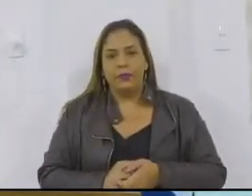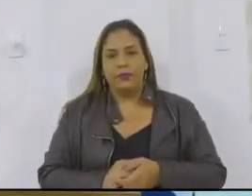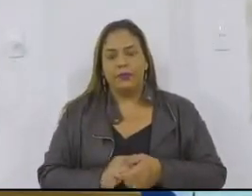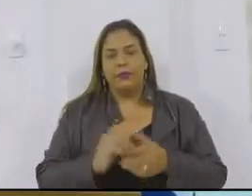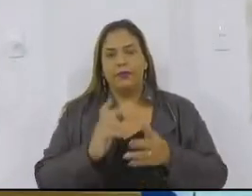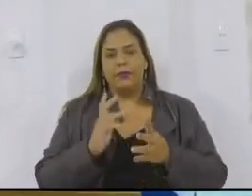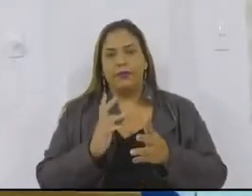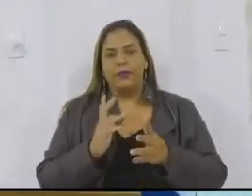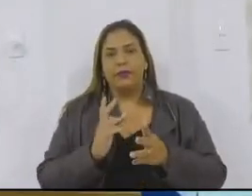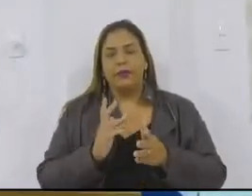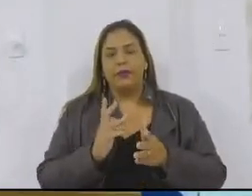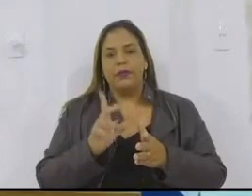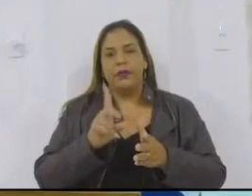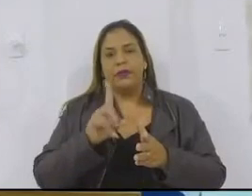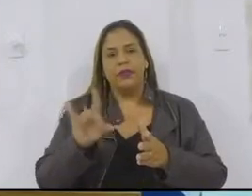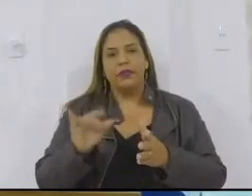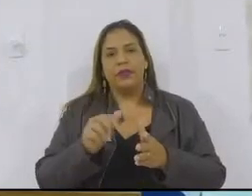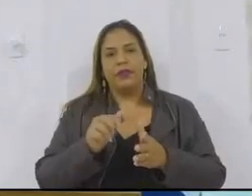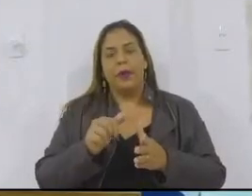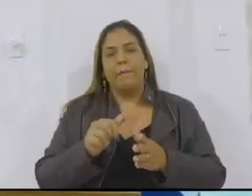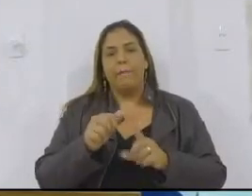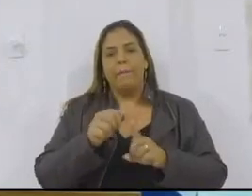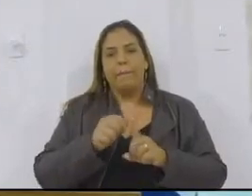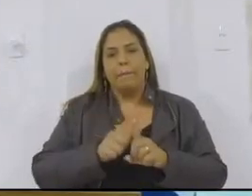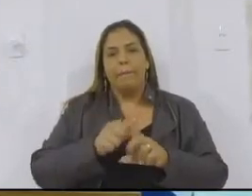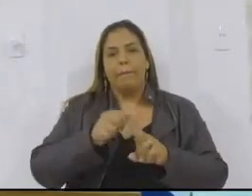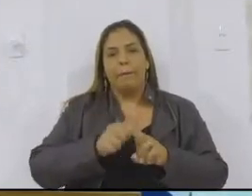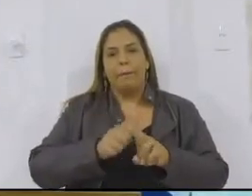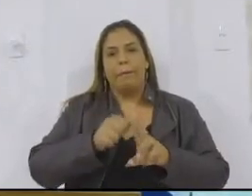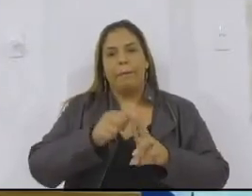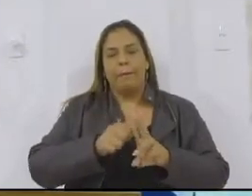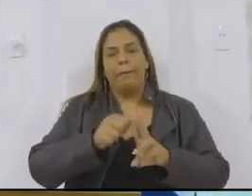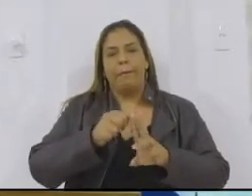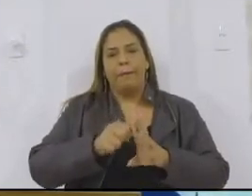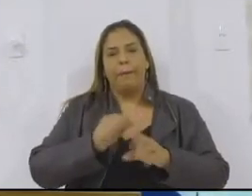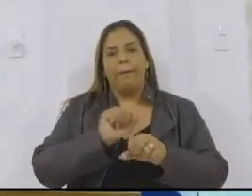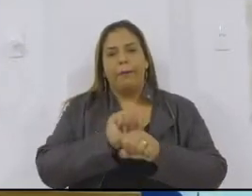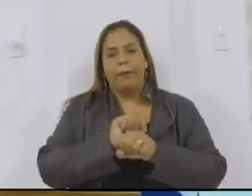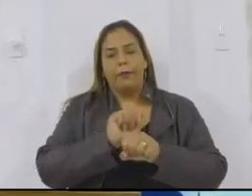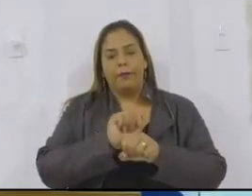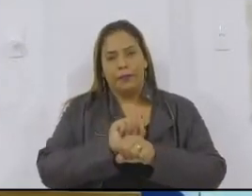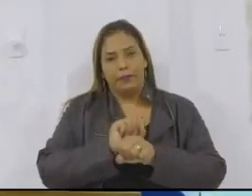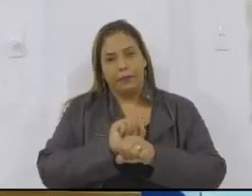20 de abril, maio, junho, julho e agosto,